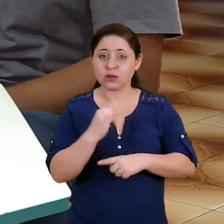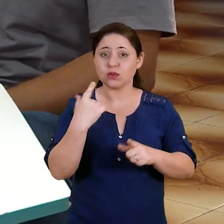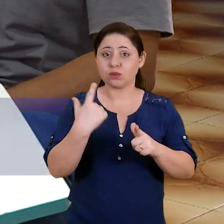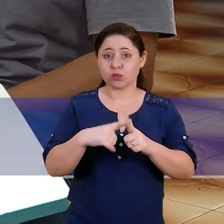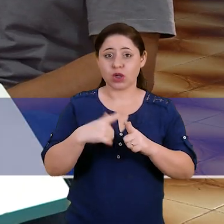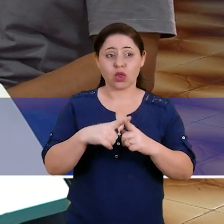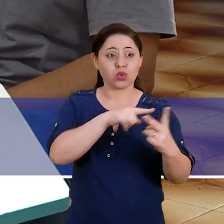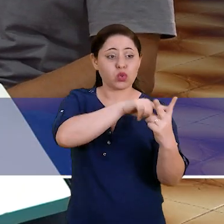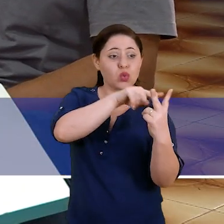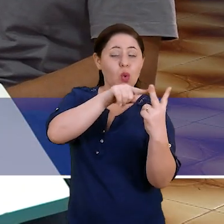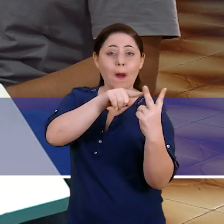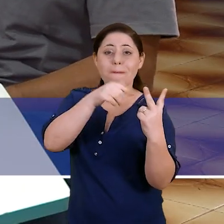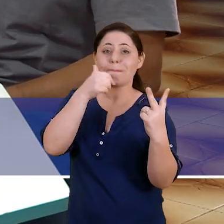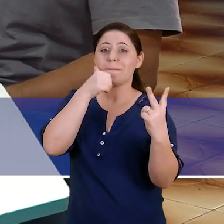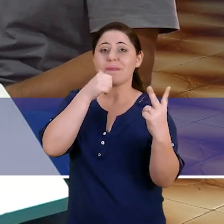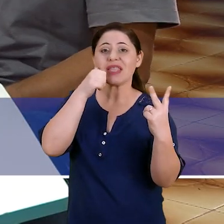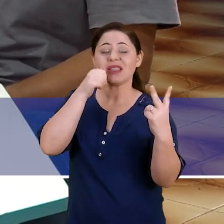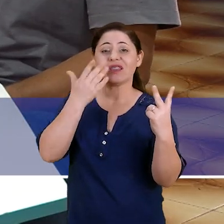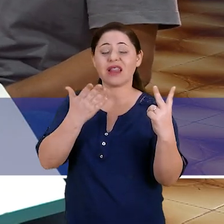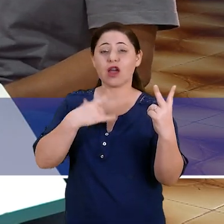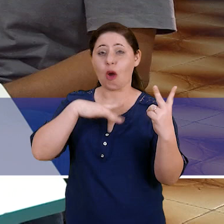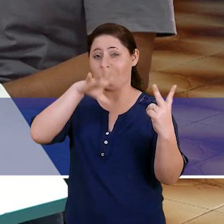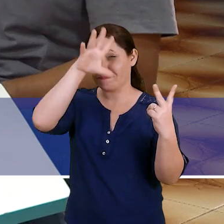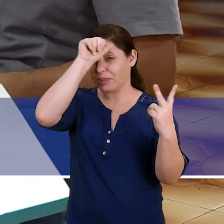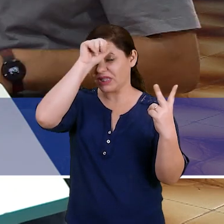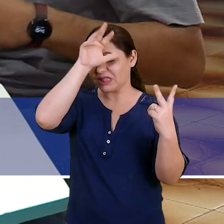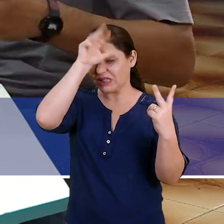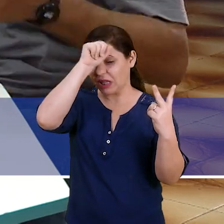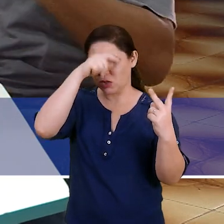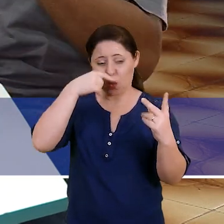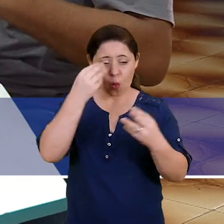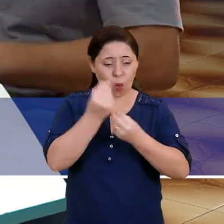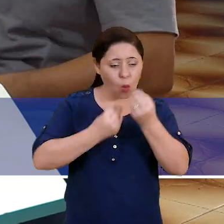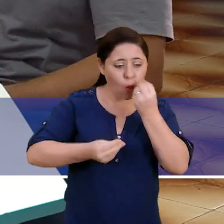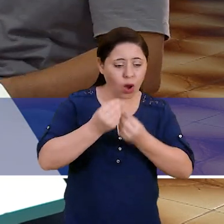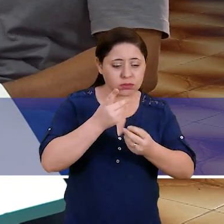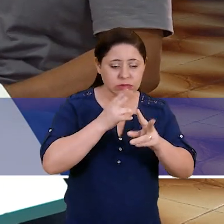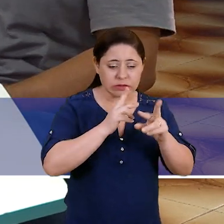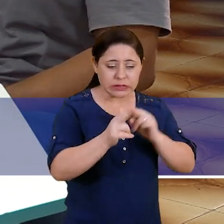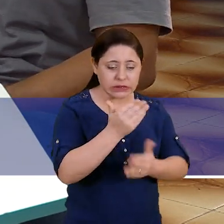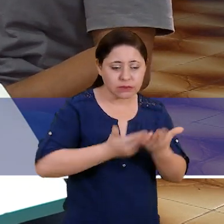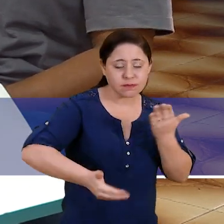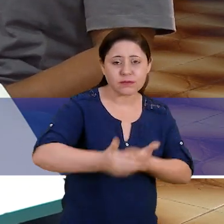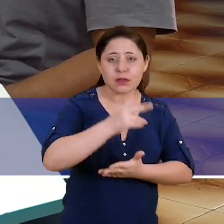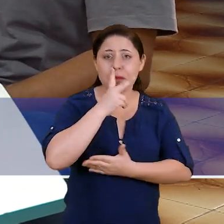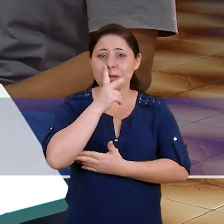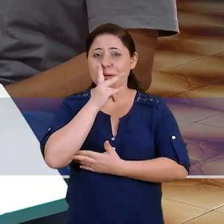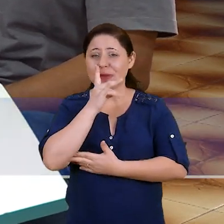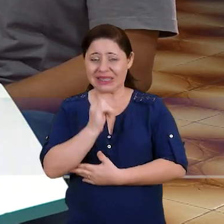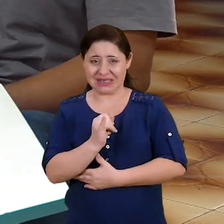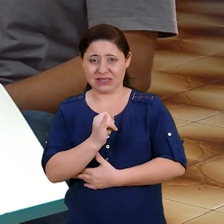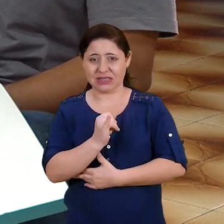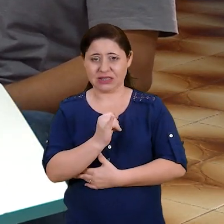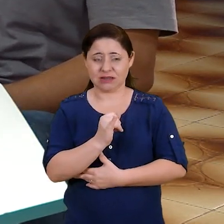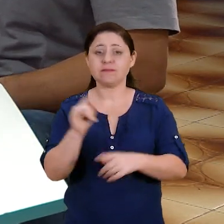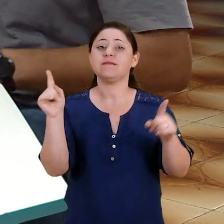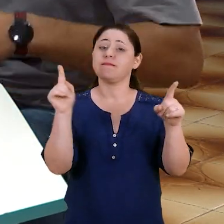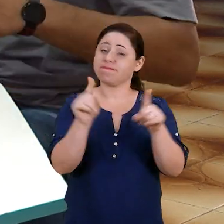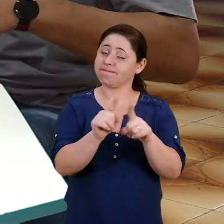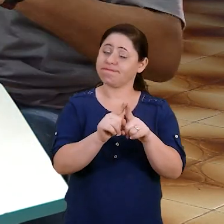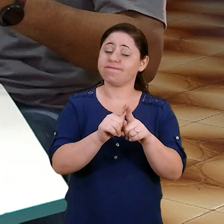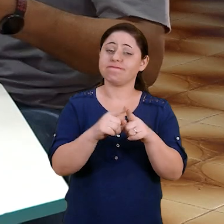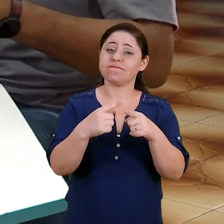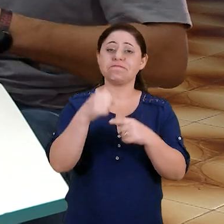pai, principalmente por conta de ser 2 meninas, né, eu vim aprendendo um pouco a lidar com essa questão da